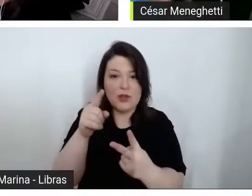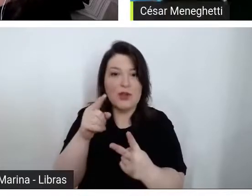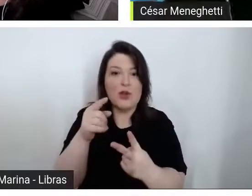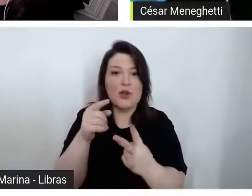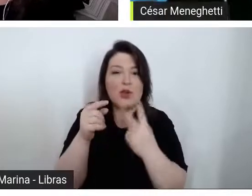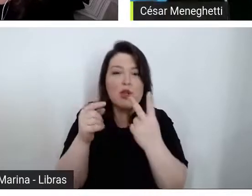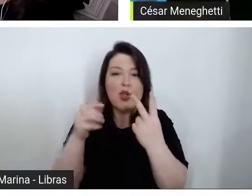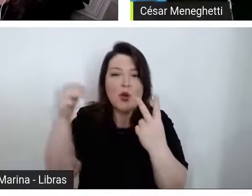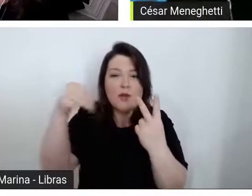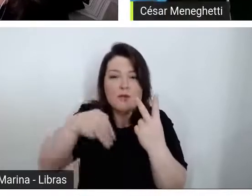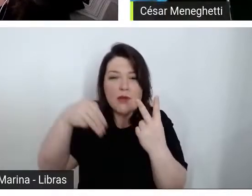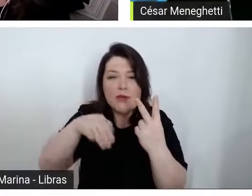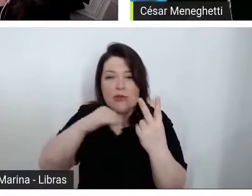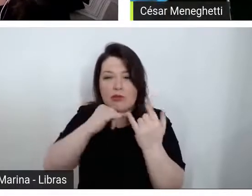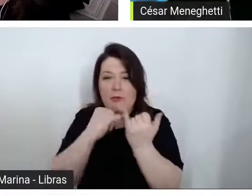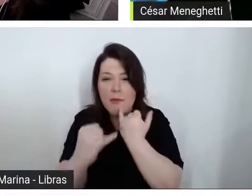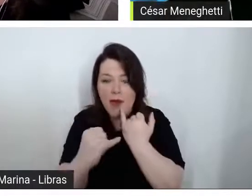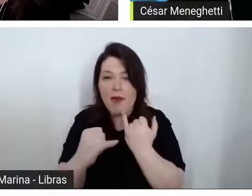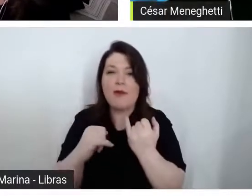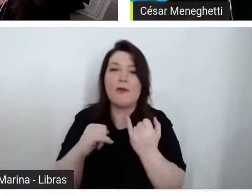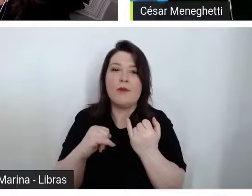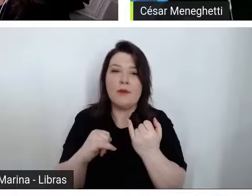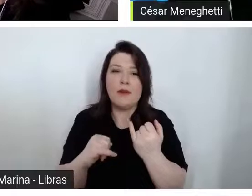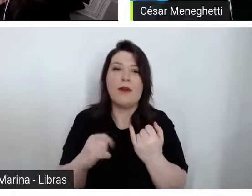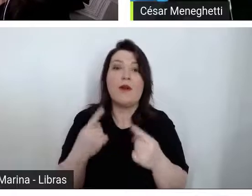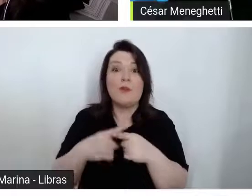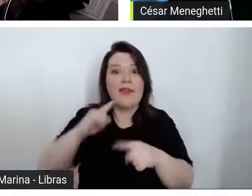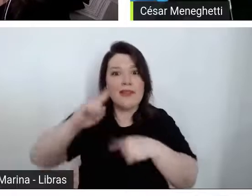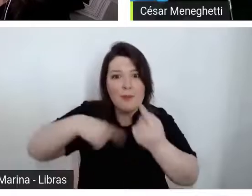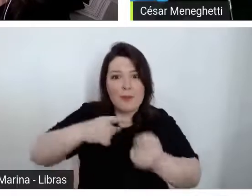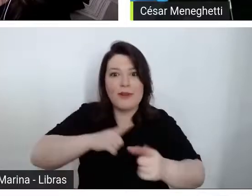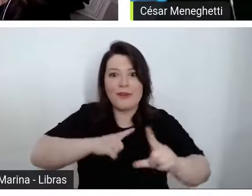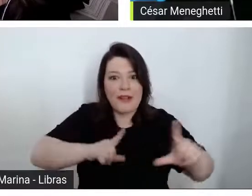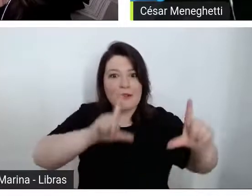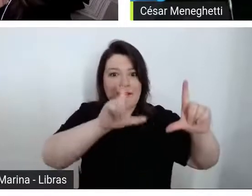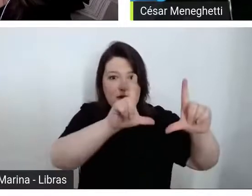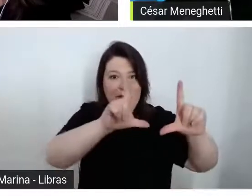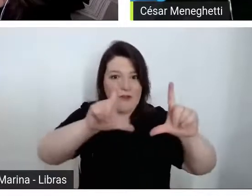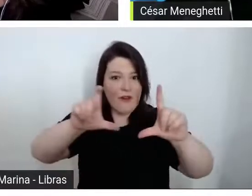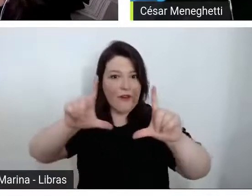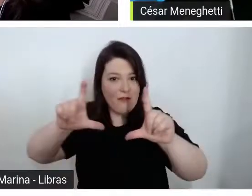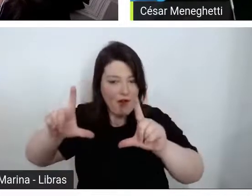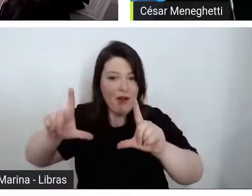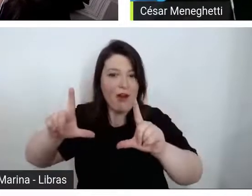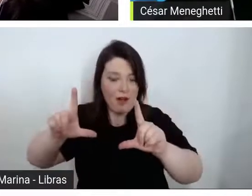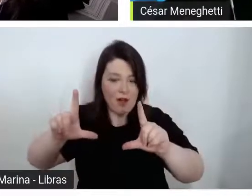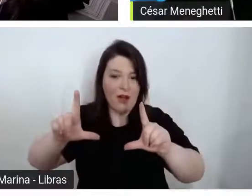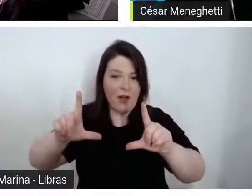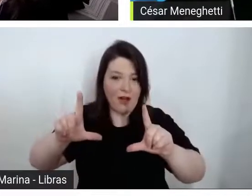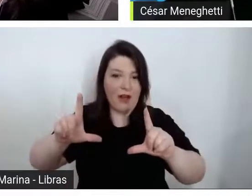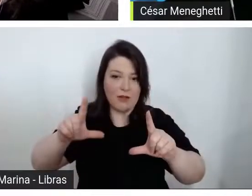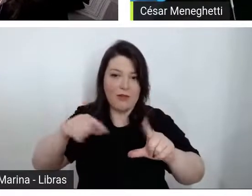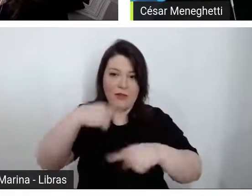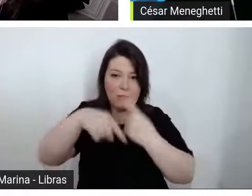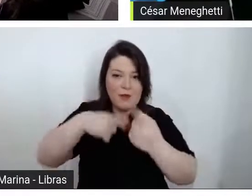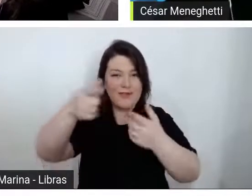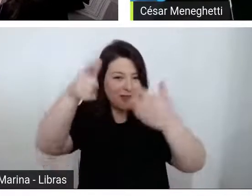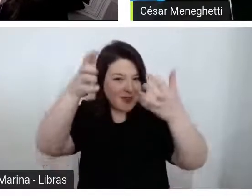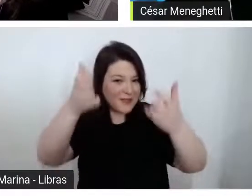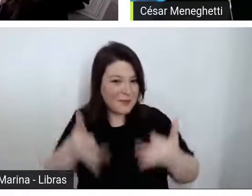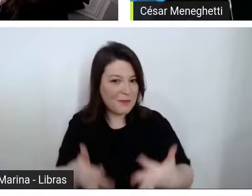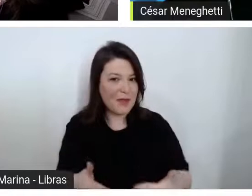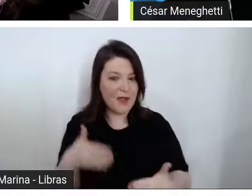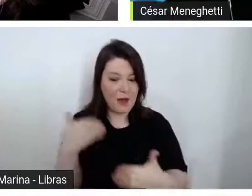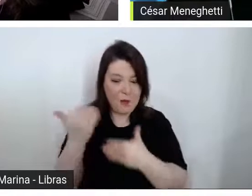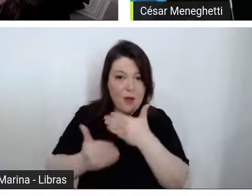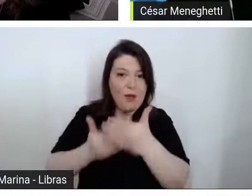tem aqui? Porque depois a gente tem aquela série de imagens que você pode ir descrevendo sobre esse processo. Ótima